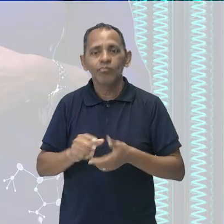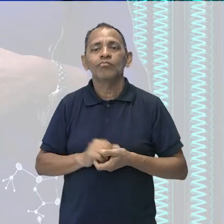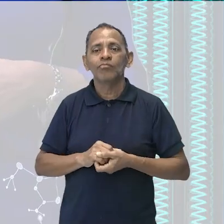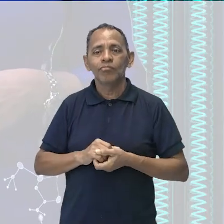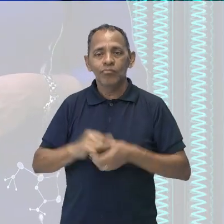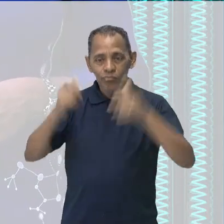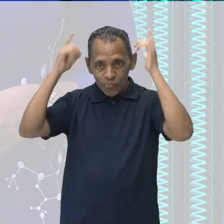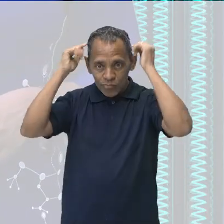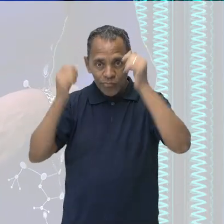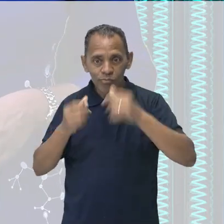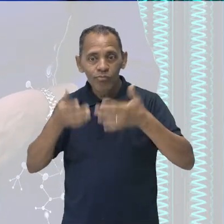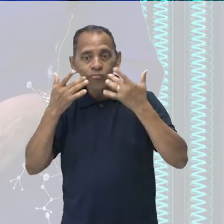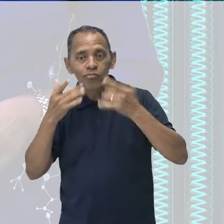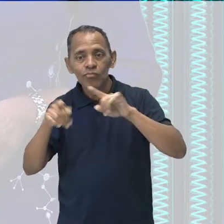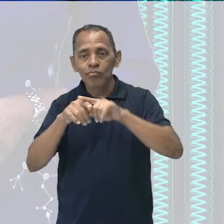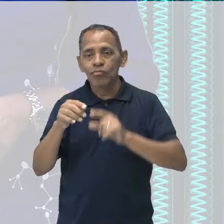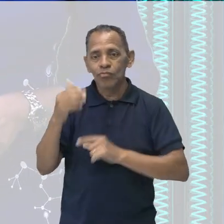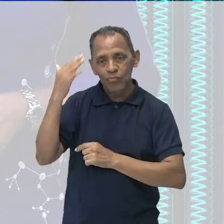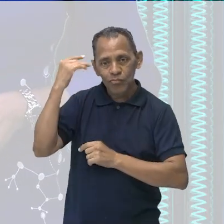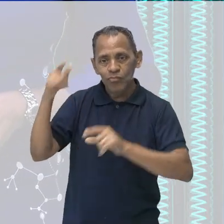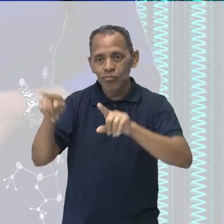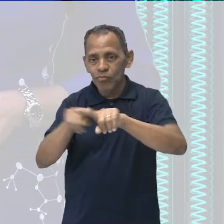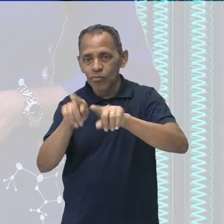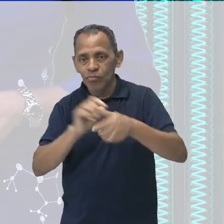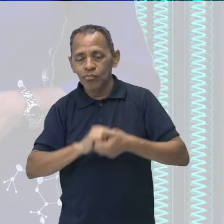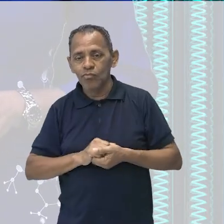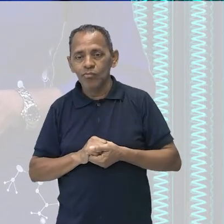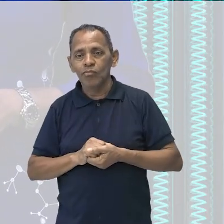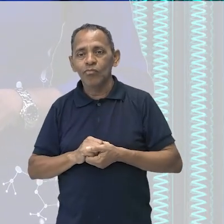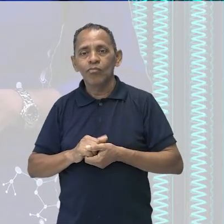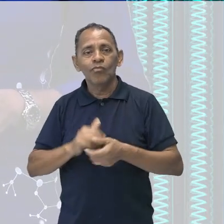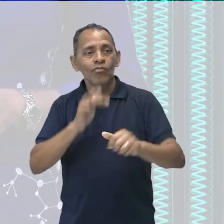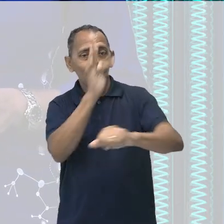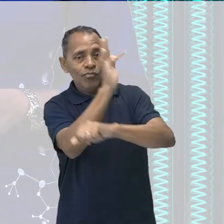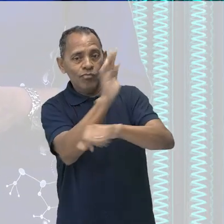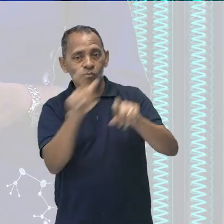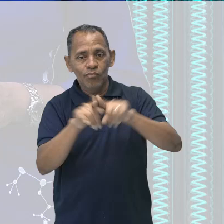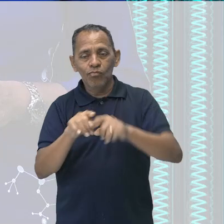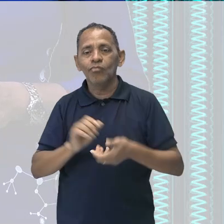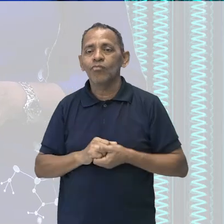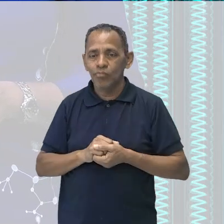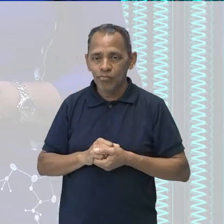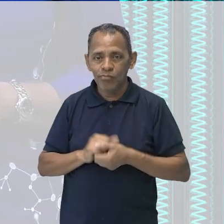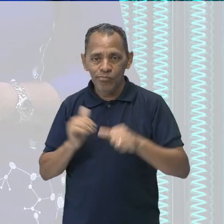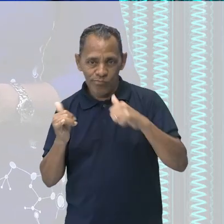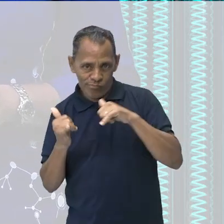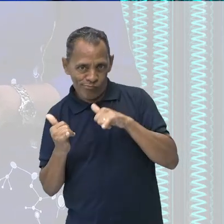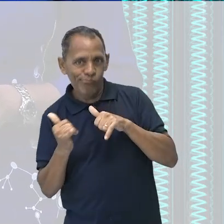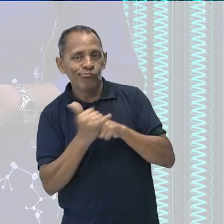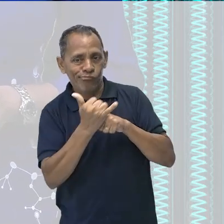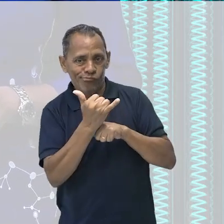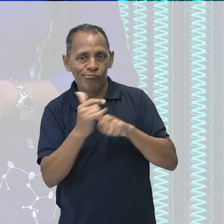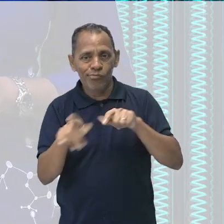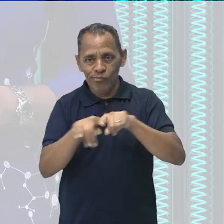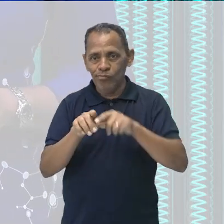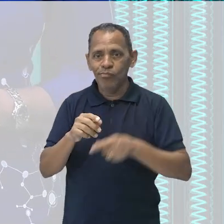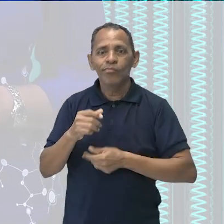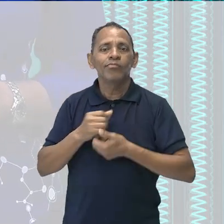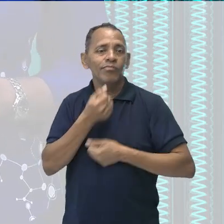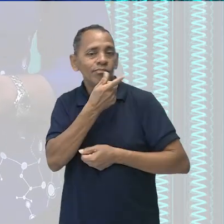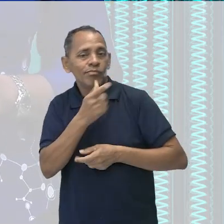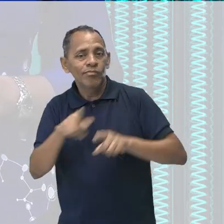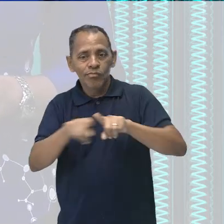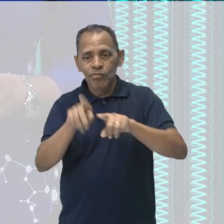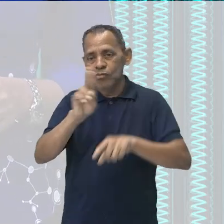O teatro grego é conhecido por sua estrutura formal, com a divisão em tragédia e comédia e o uso de